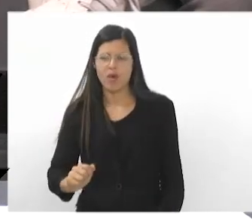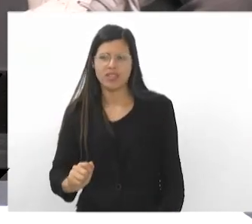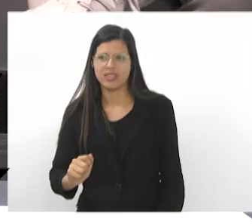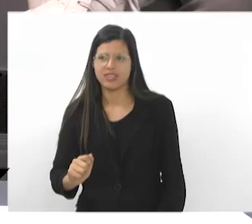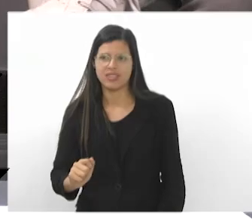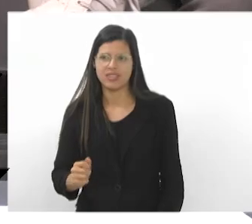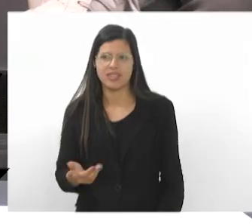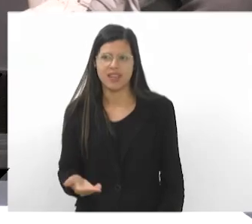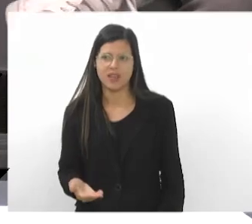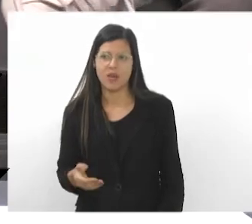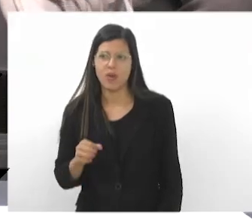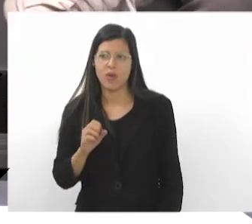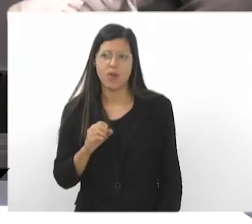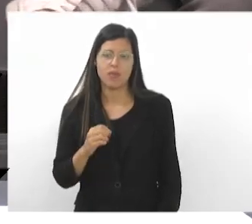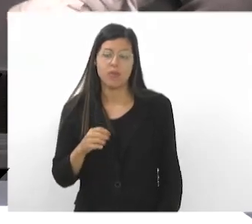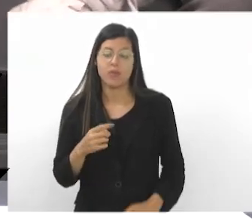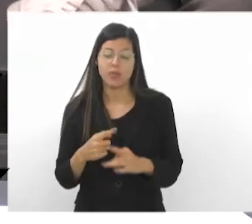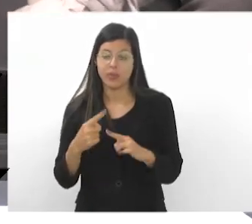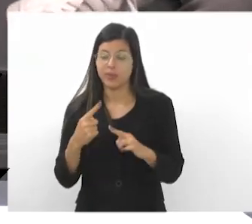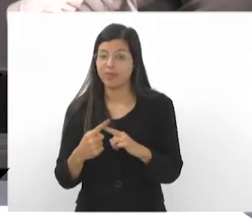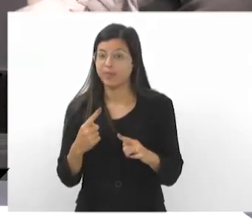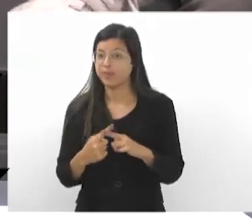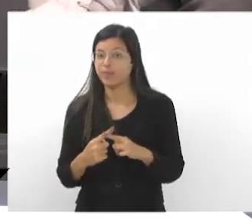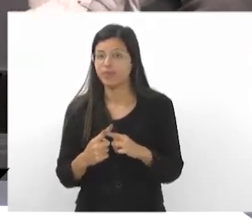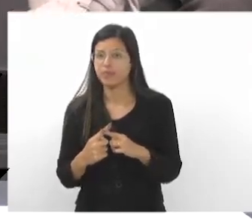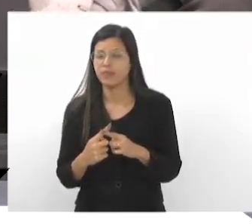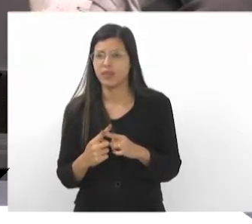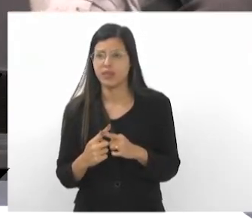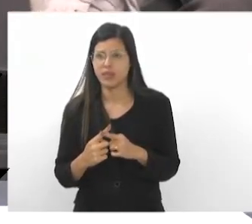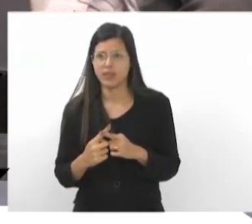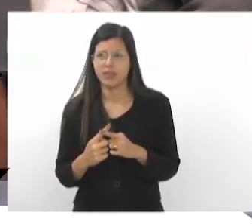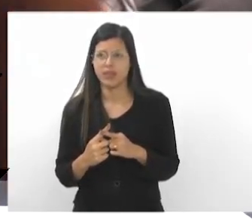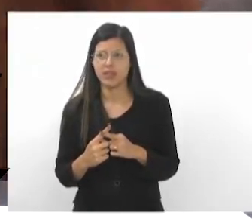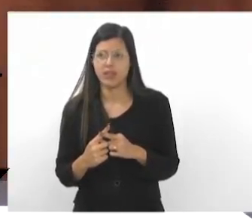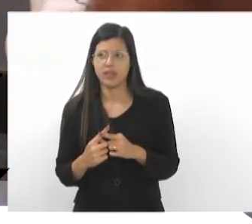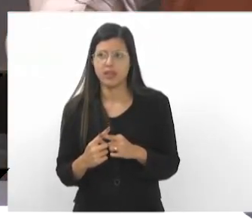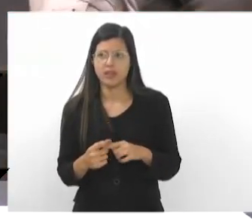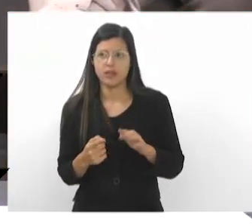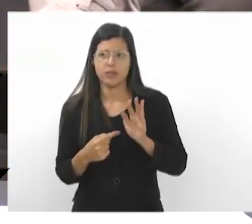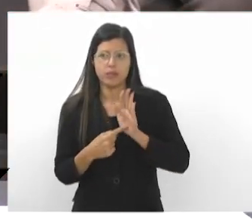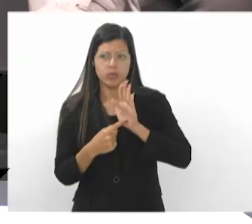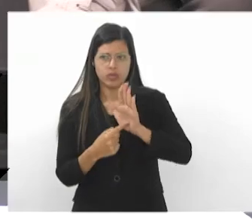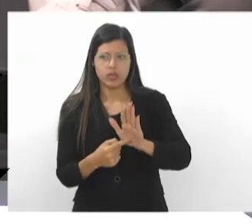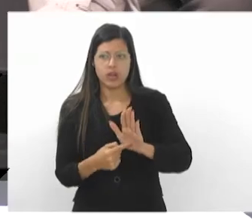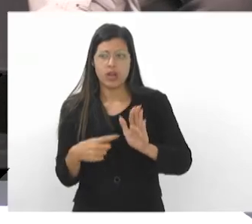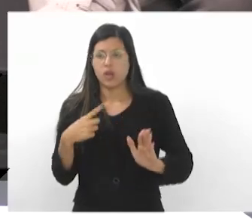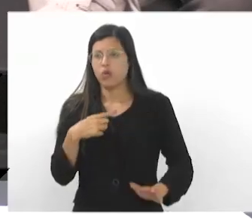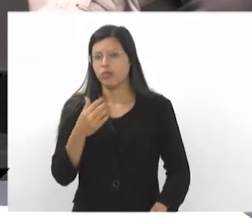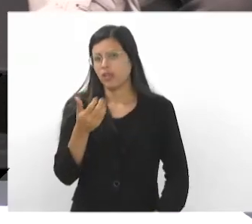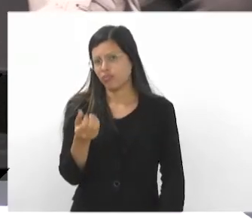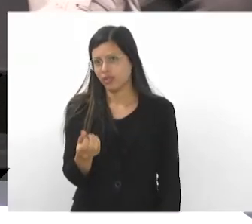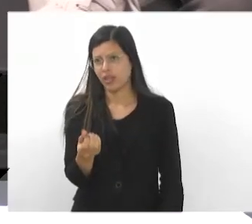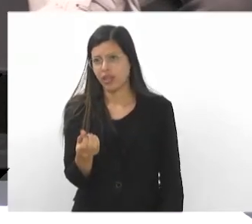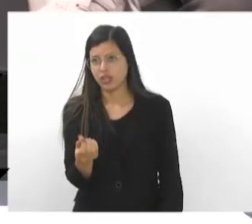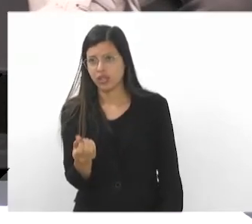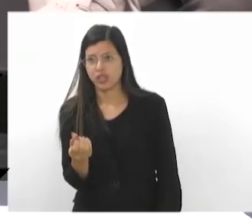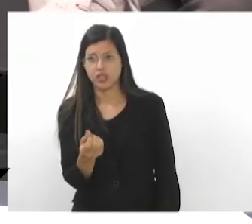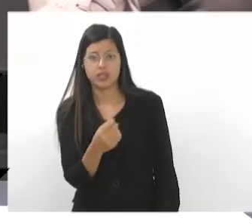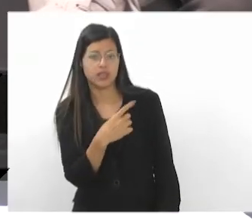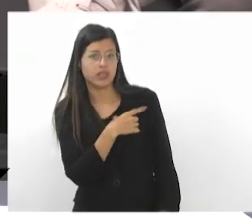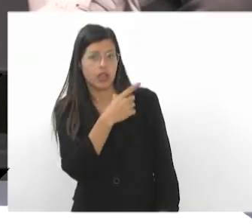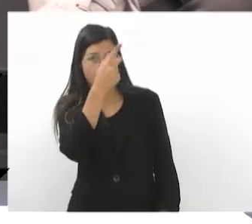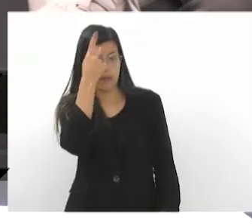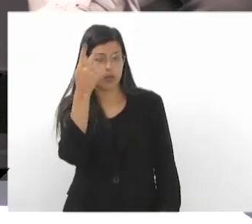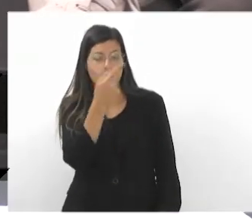padrão, porque você vai ter uma amostra aí. Eu tenho 6. É alguém que tem com